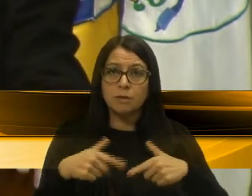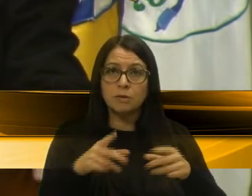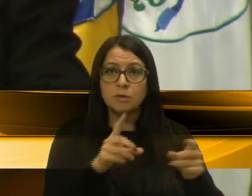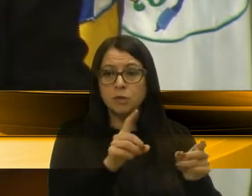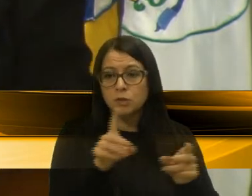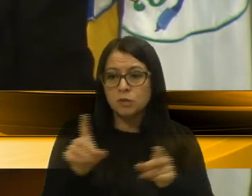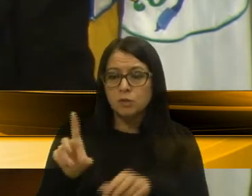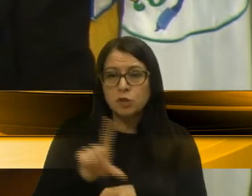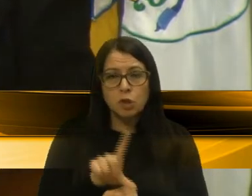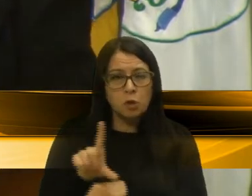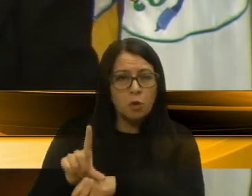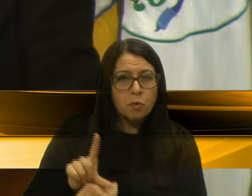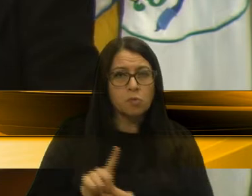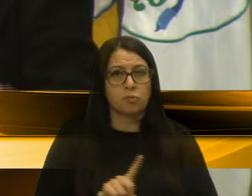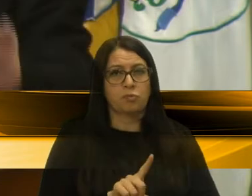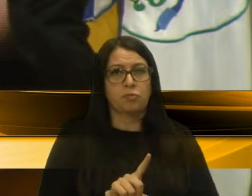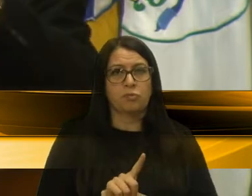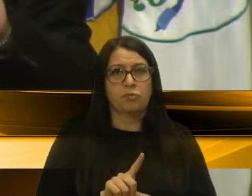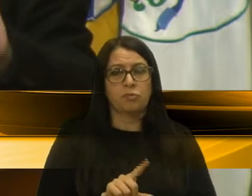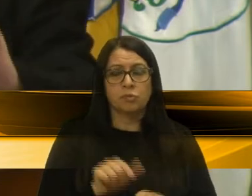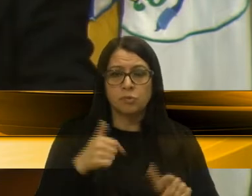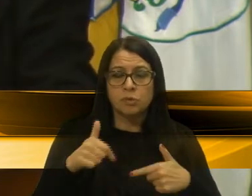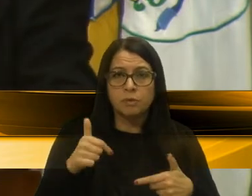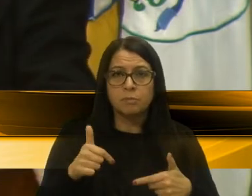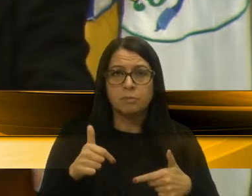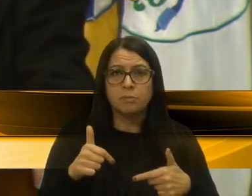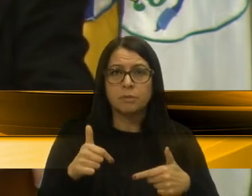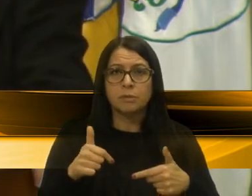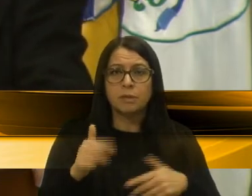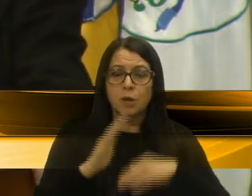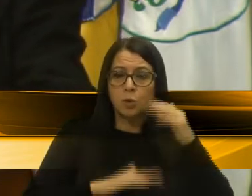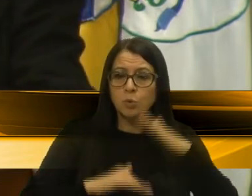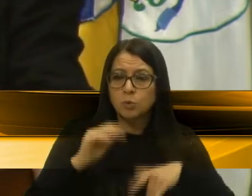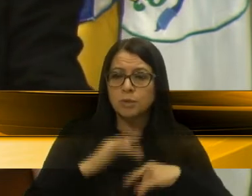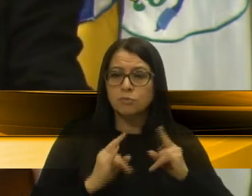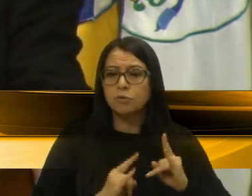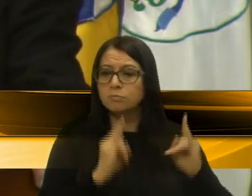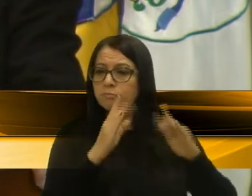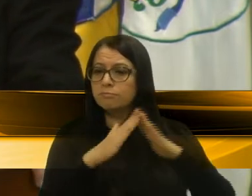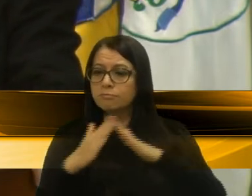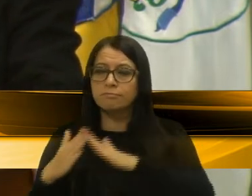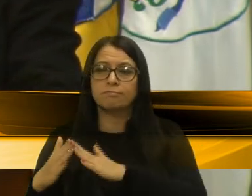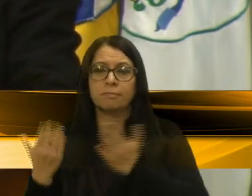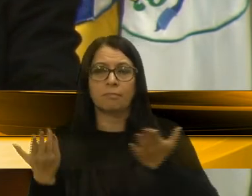comércio, aos trabalhadores da construção civil,